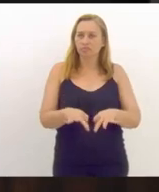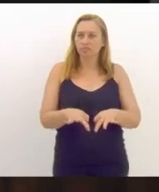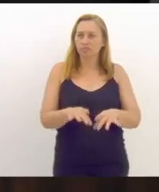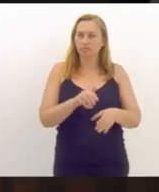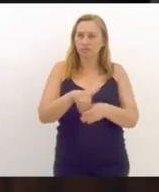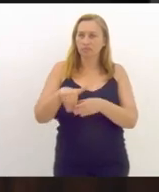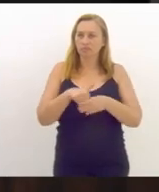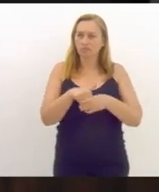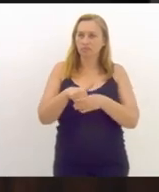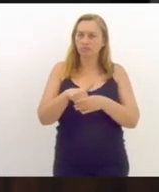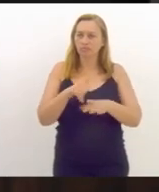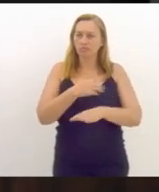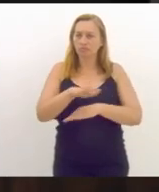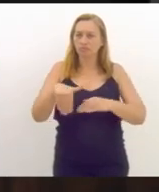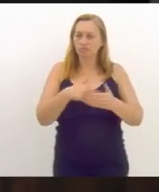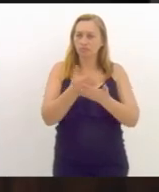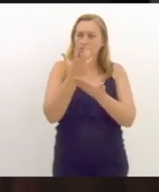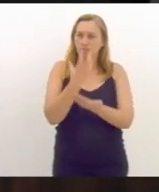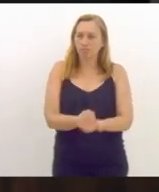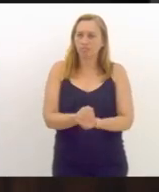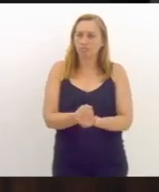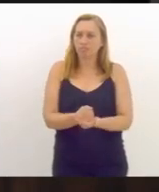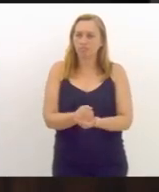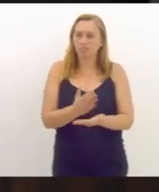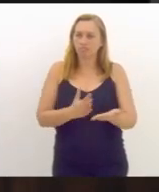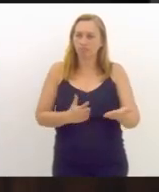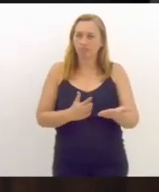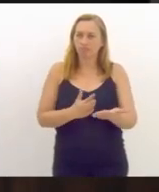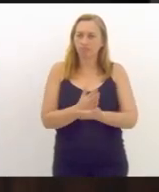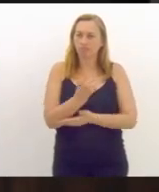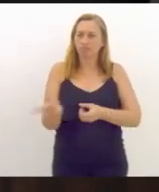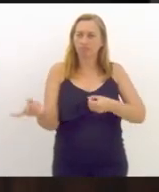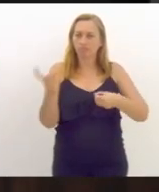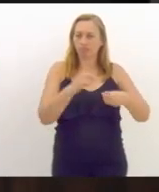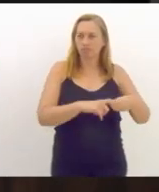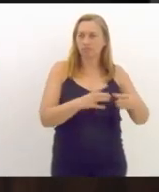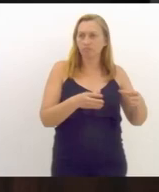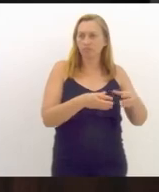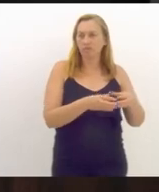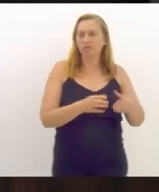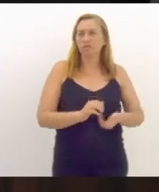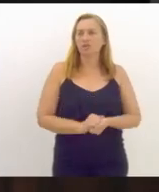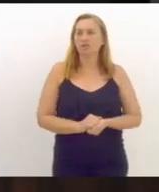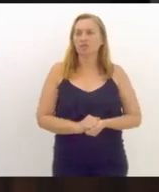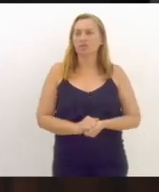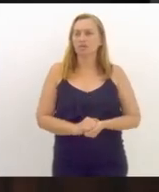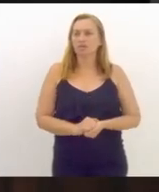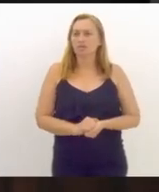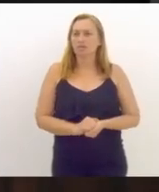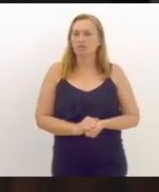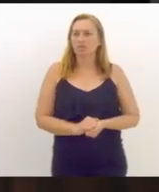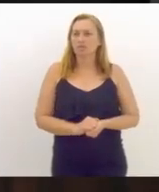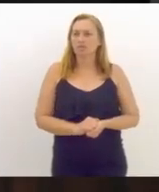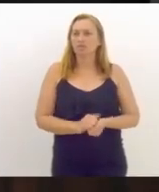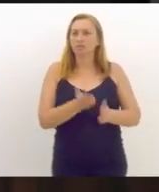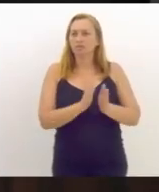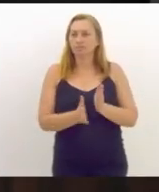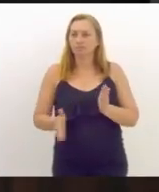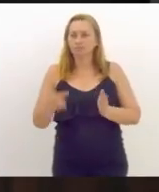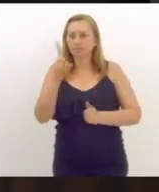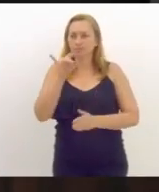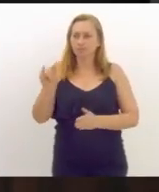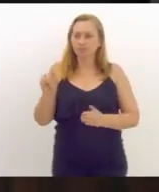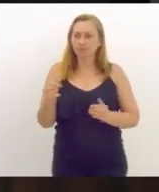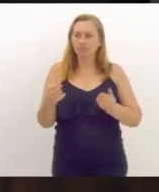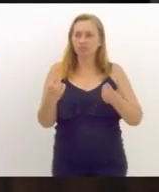em votação se eu disse que aprovam permaneça Como estão aprovado retorna ao autor Luís na ordem do dia